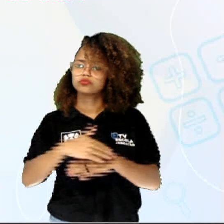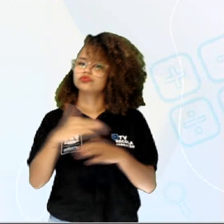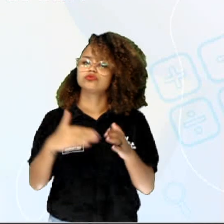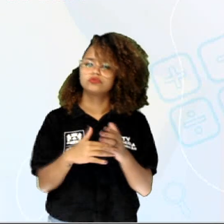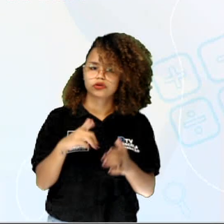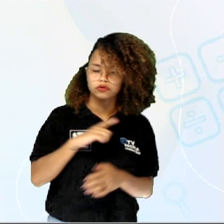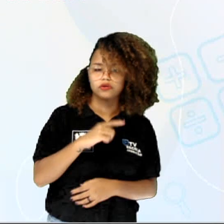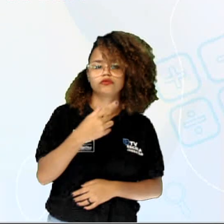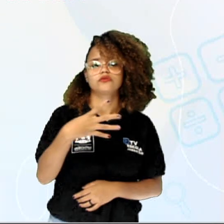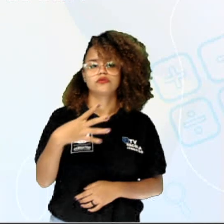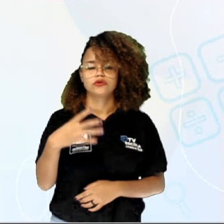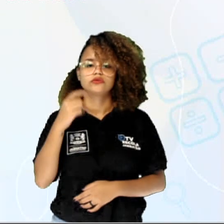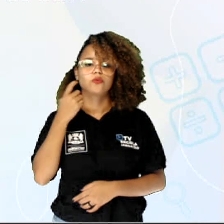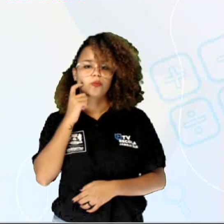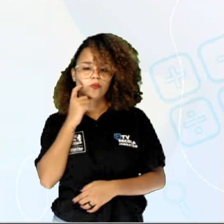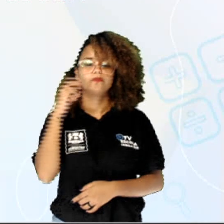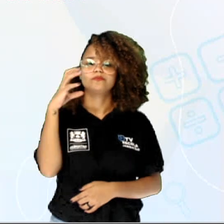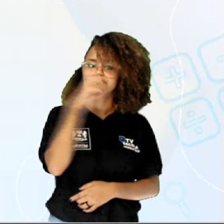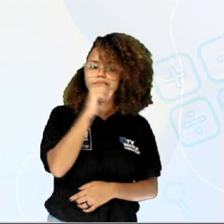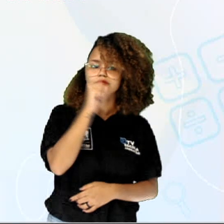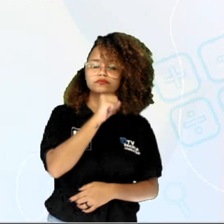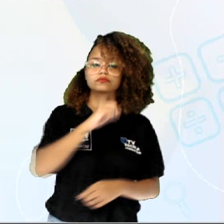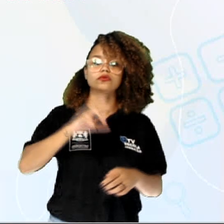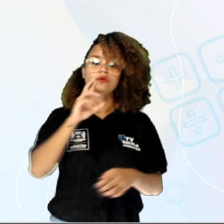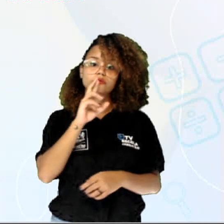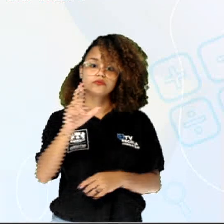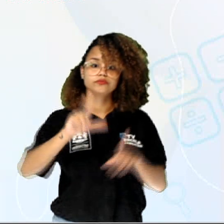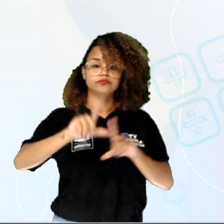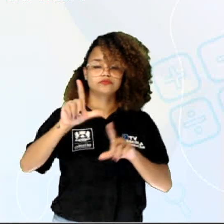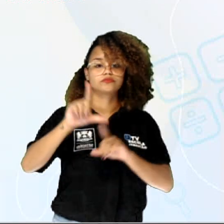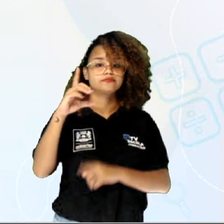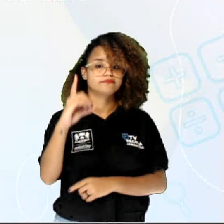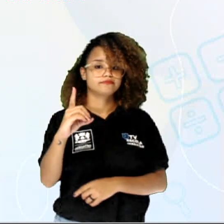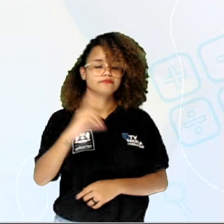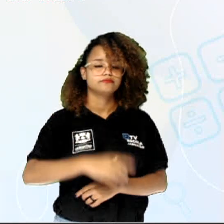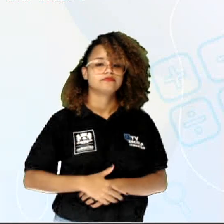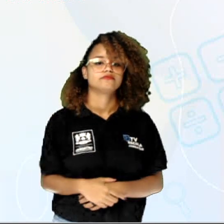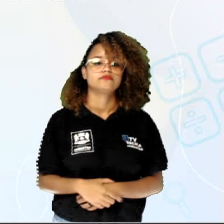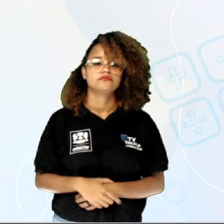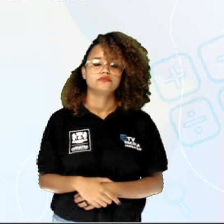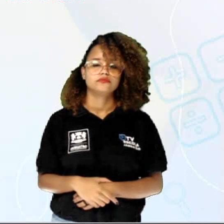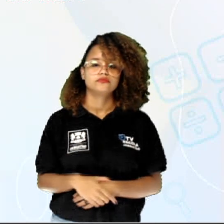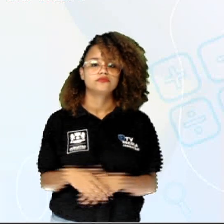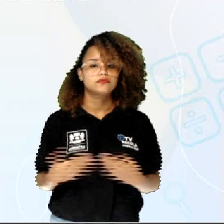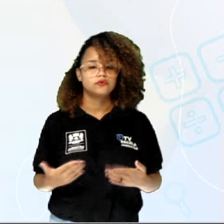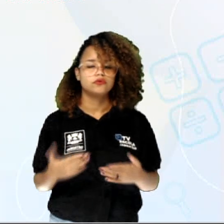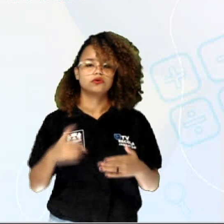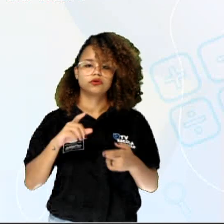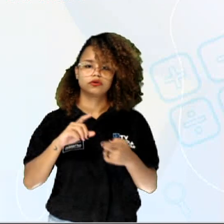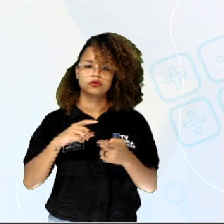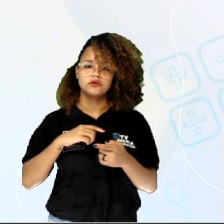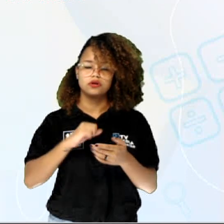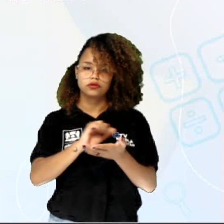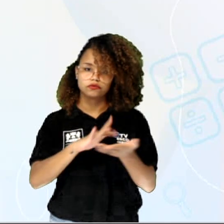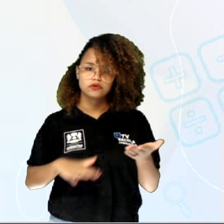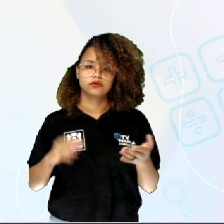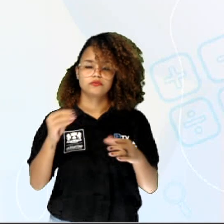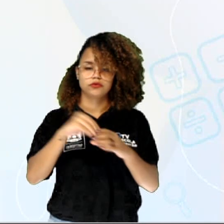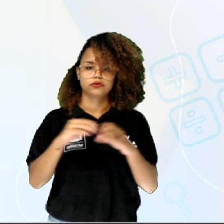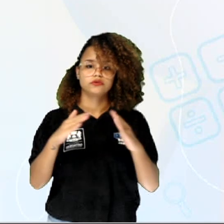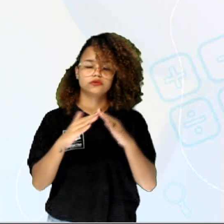igual a 48. E a gente vai usar o método da adição para poder resolver esse sistema de